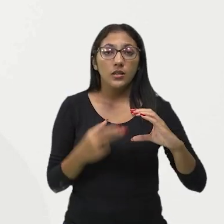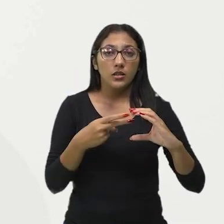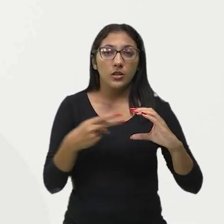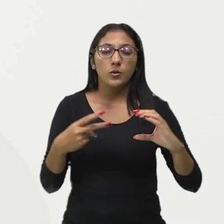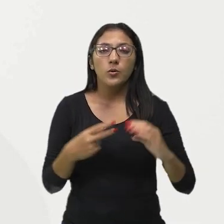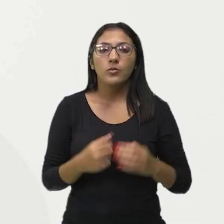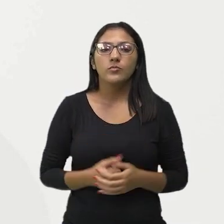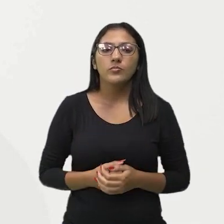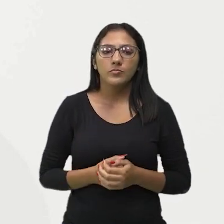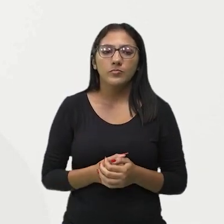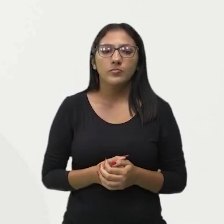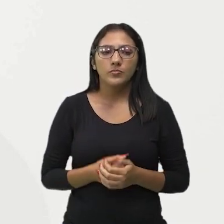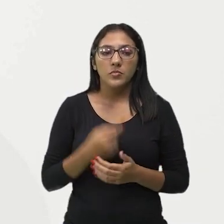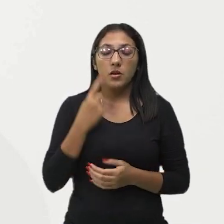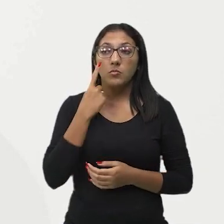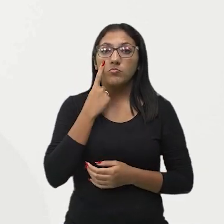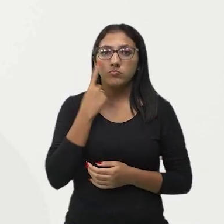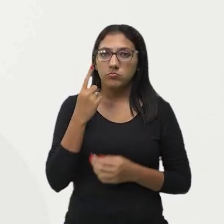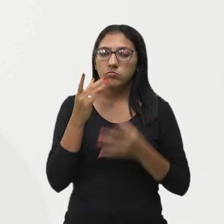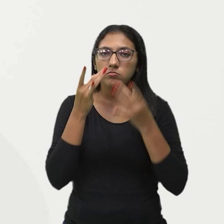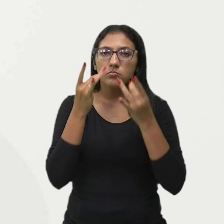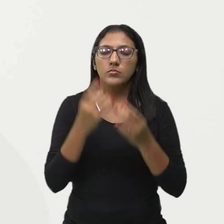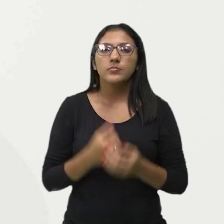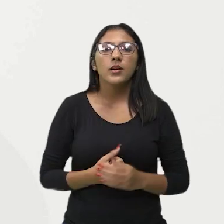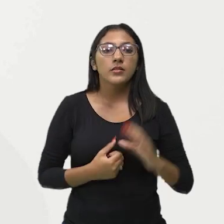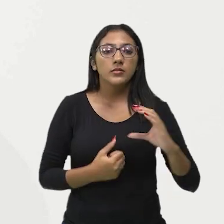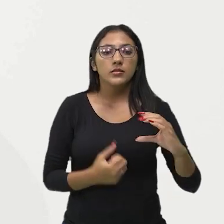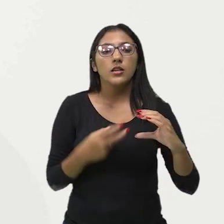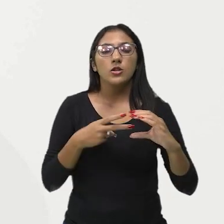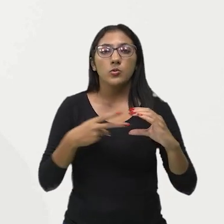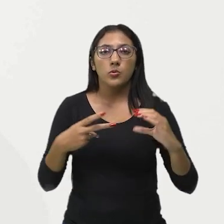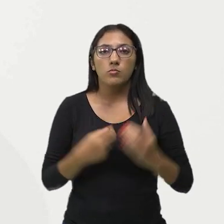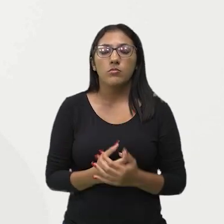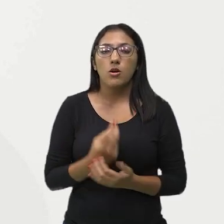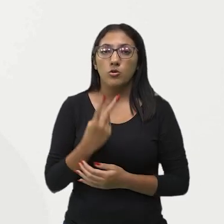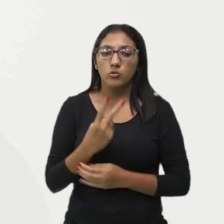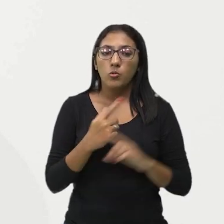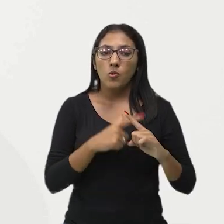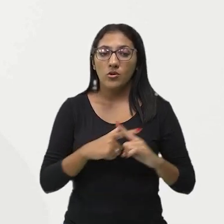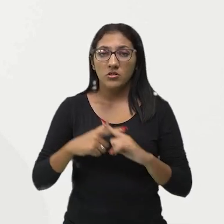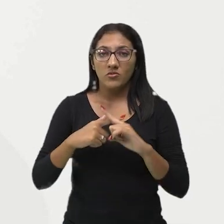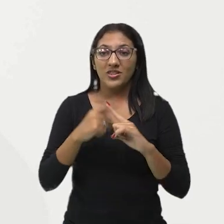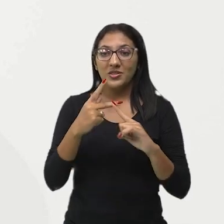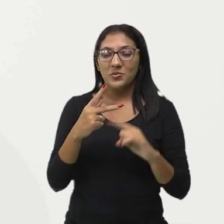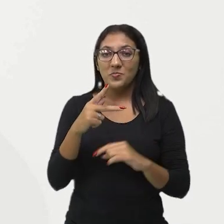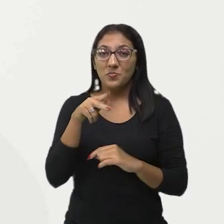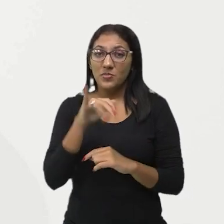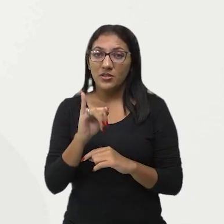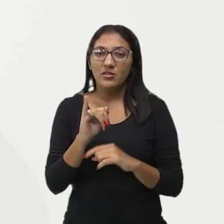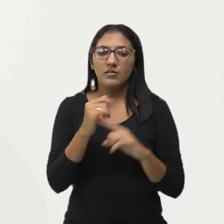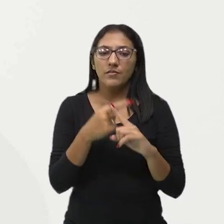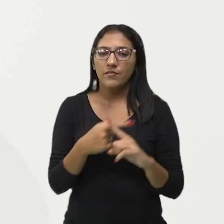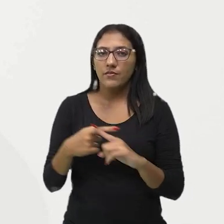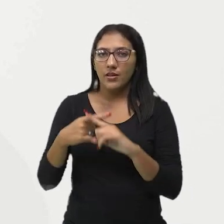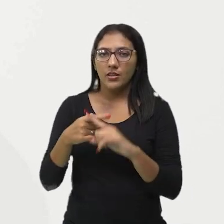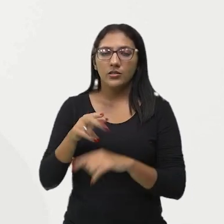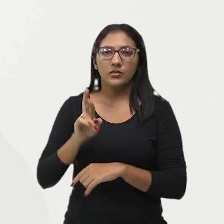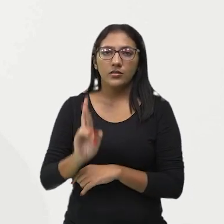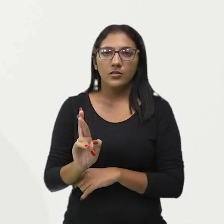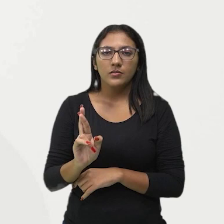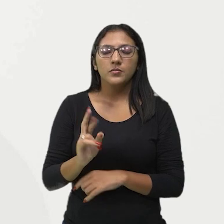aqui, ó. Comprimento igual a 2 vezes o π vezes o raio. Lembrando que o